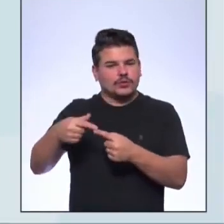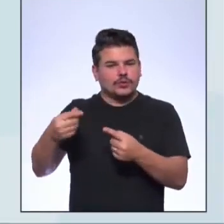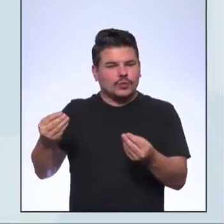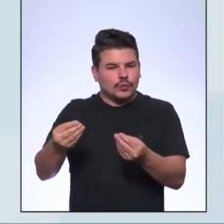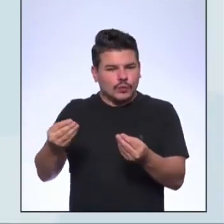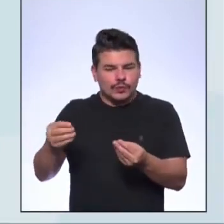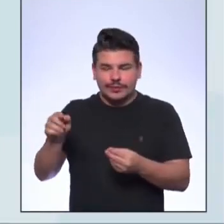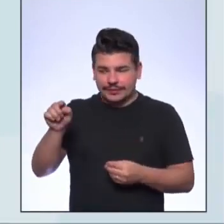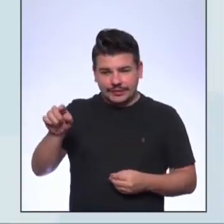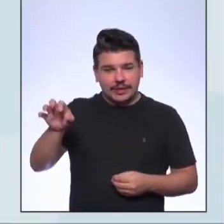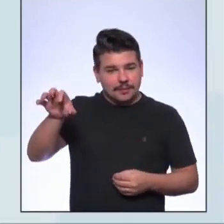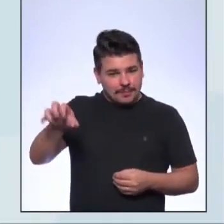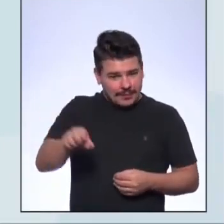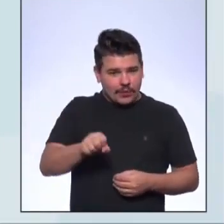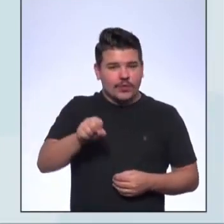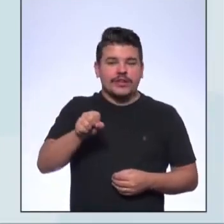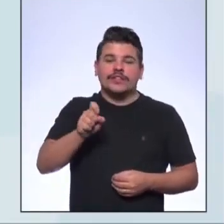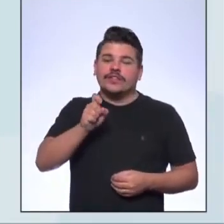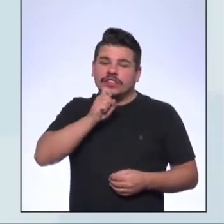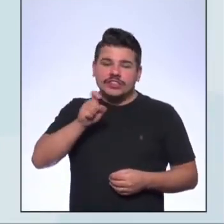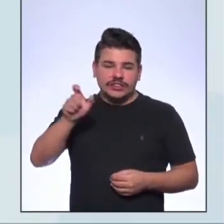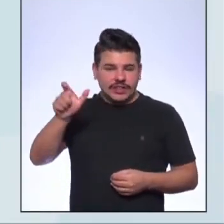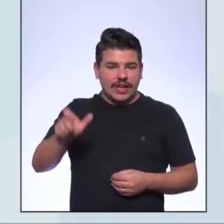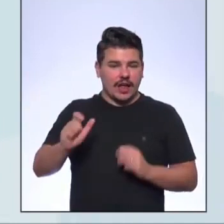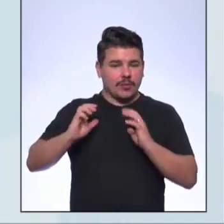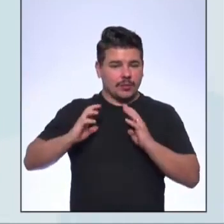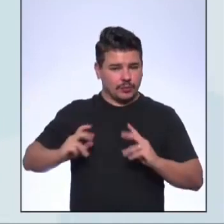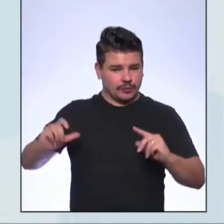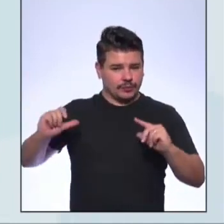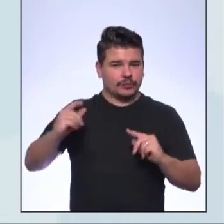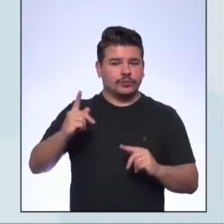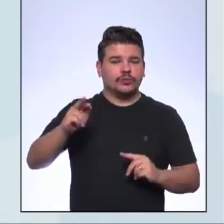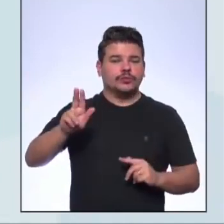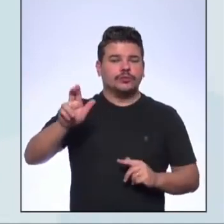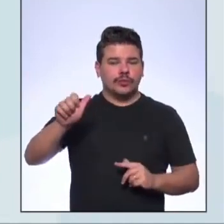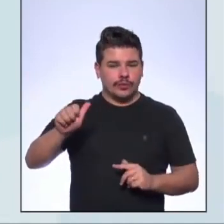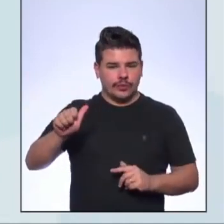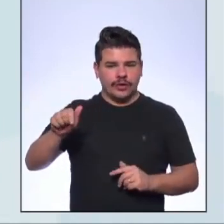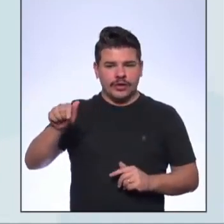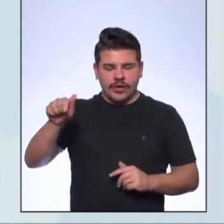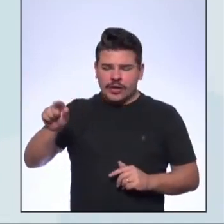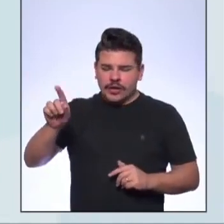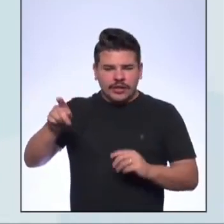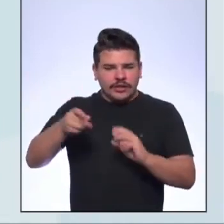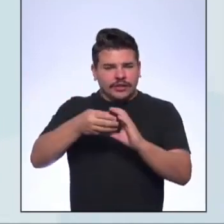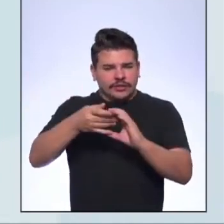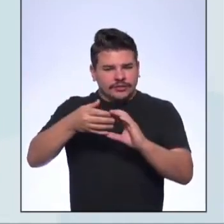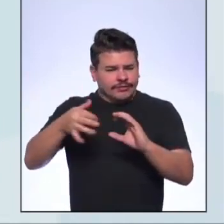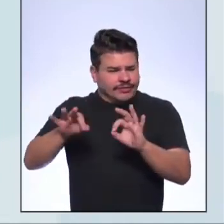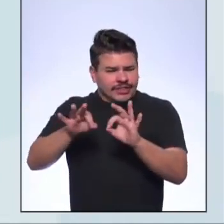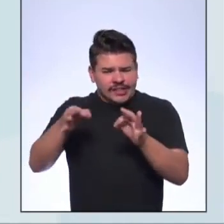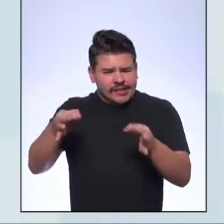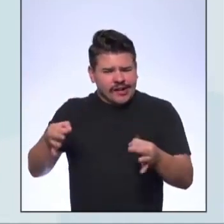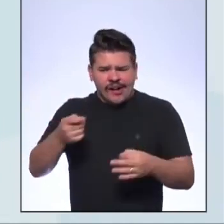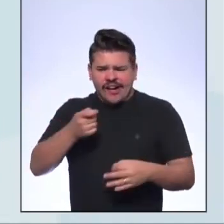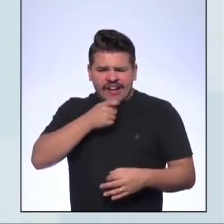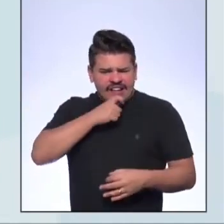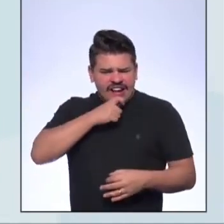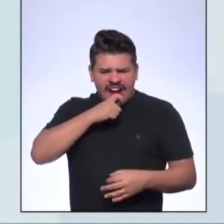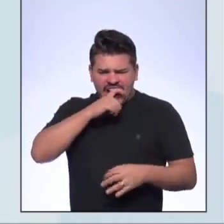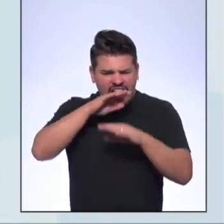cruzamento? Ele pegou uma planta que ele chamou de pura, porque ela só tinha característica para a semente verde.